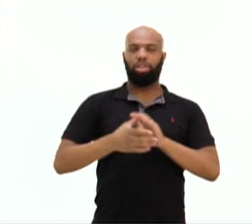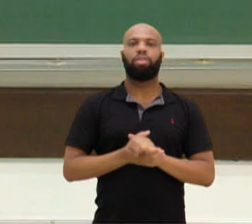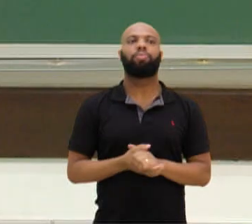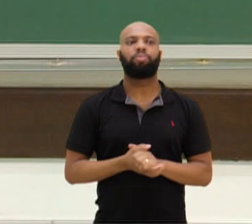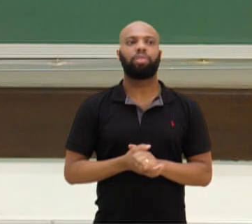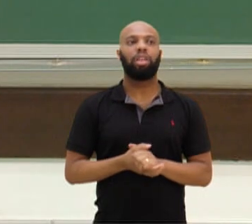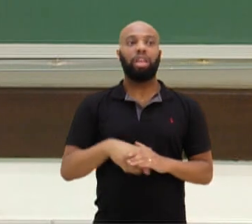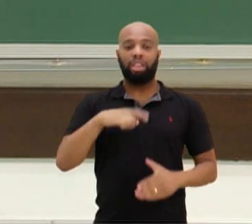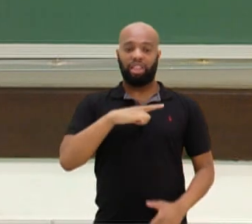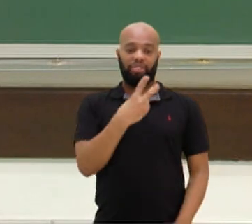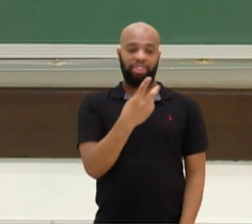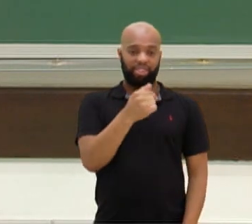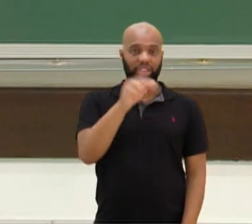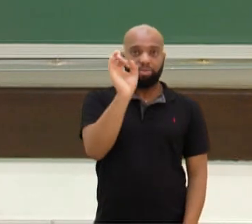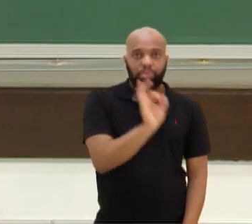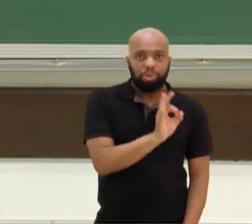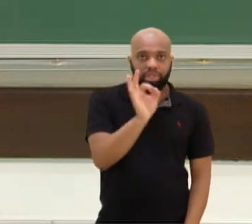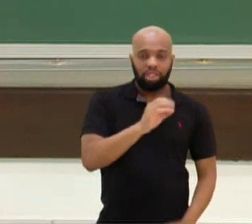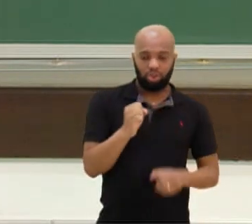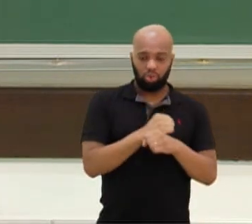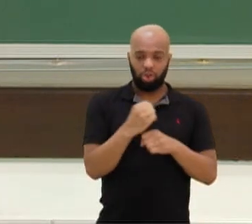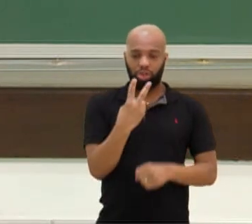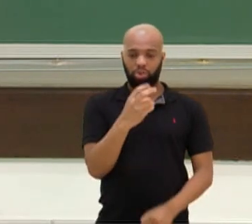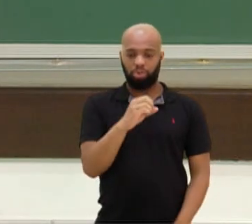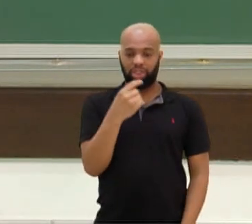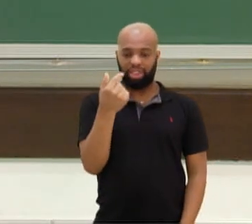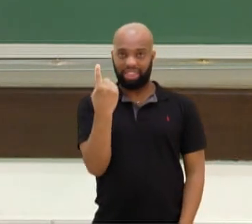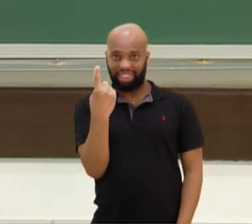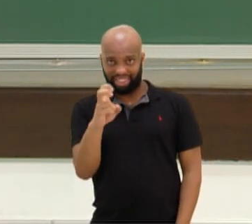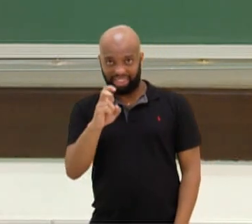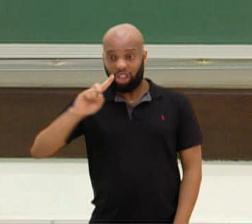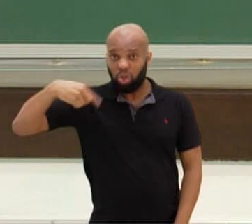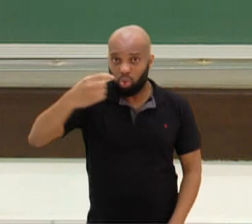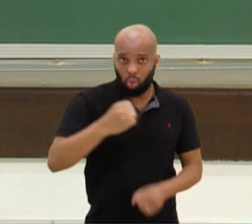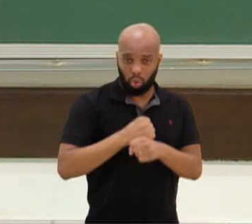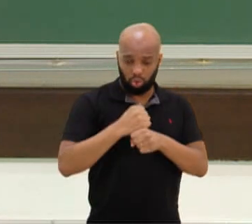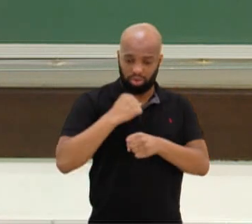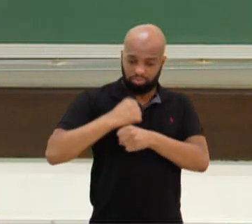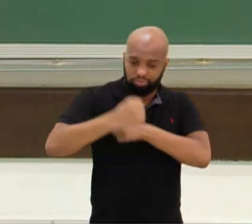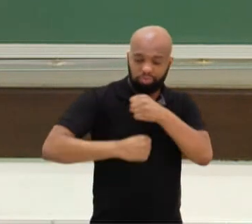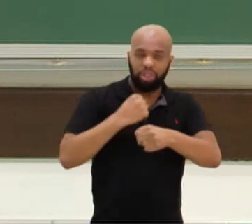Ó, 27% em 2015. No ano seguinte,